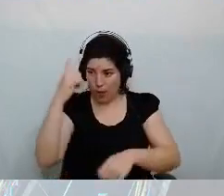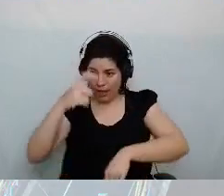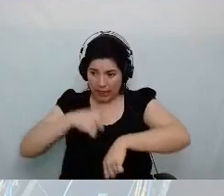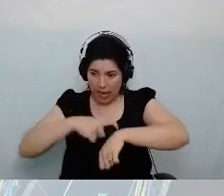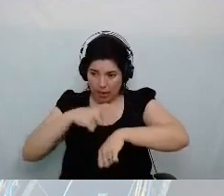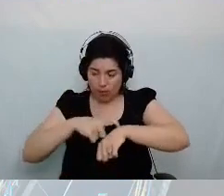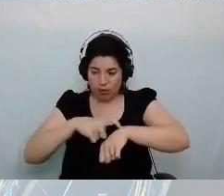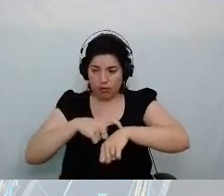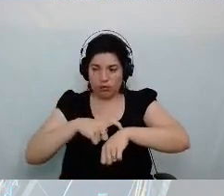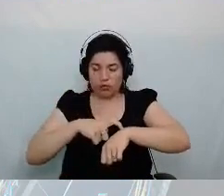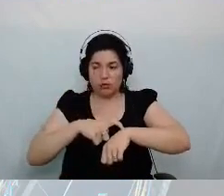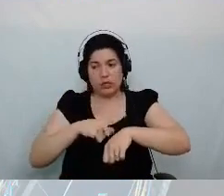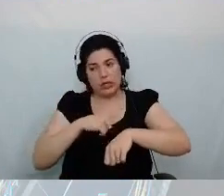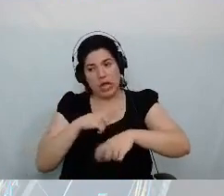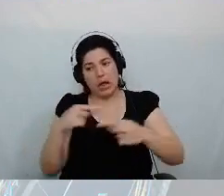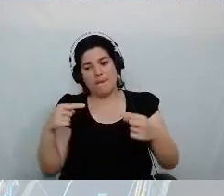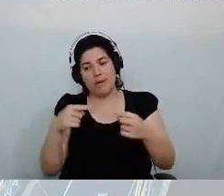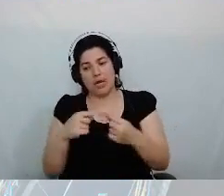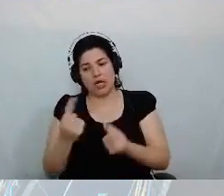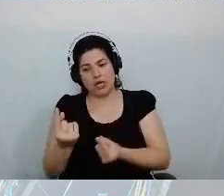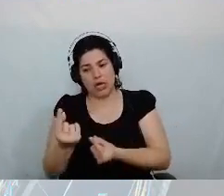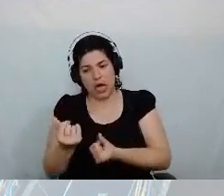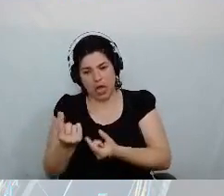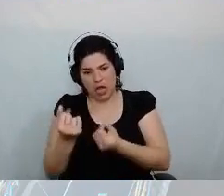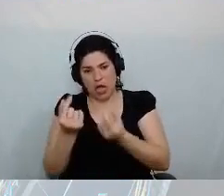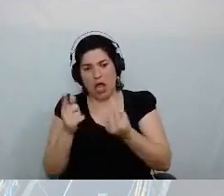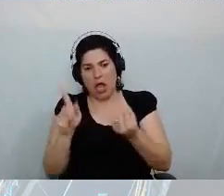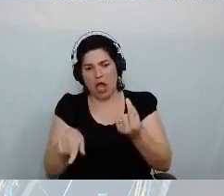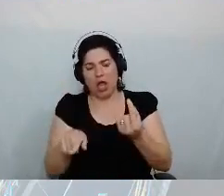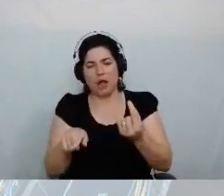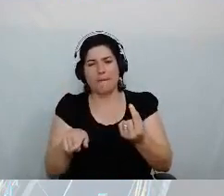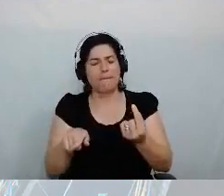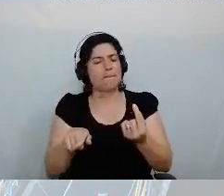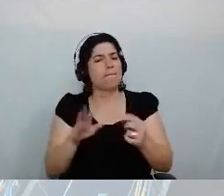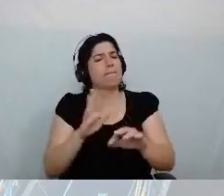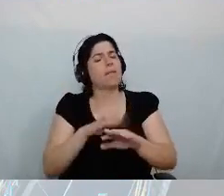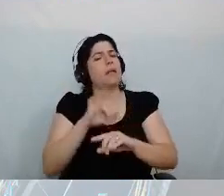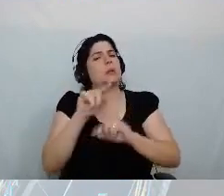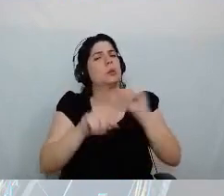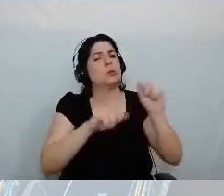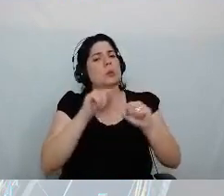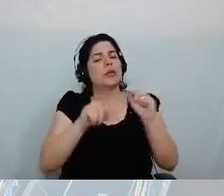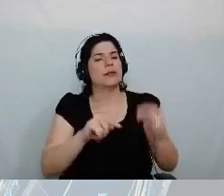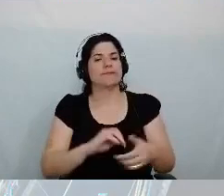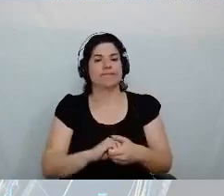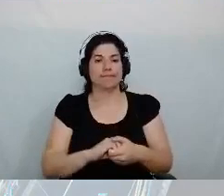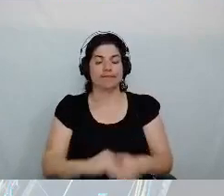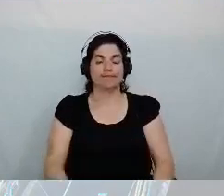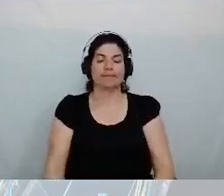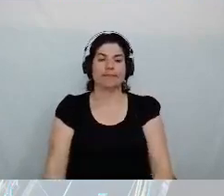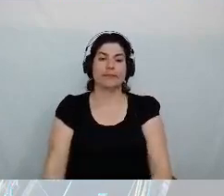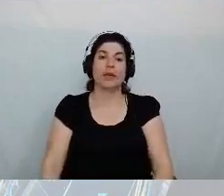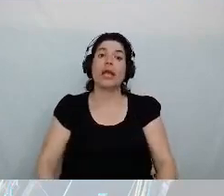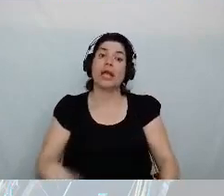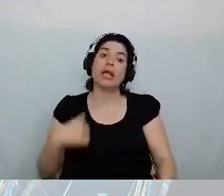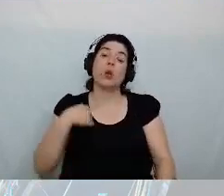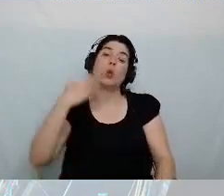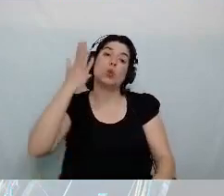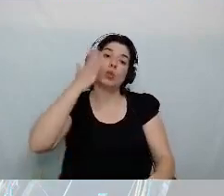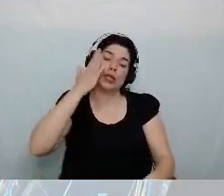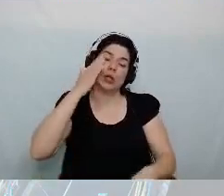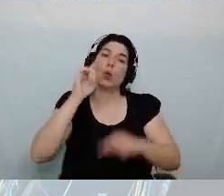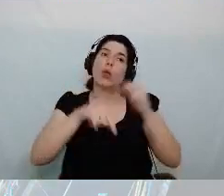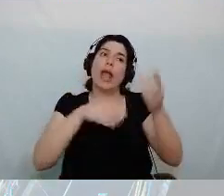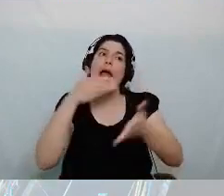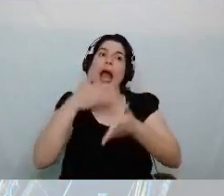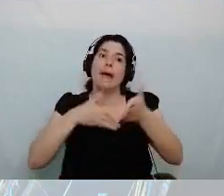de grana envolvida. O que mais está nessa lista? A partir do momento que eu sei o que impede